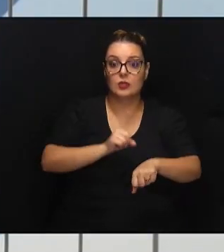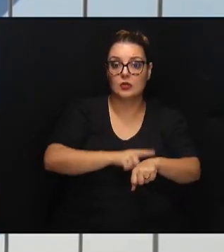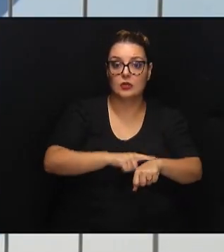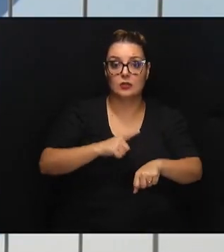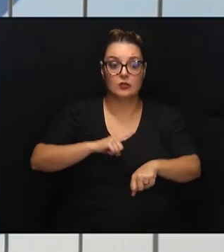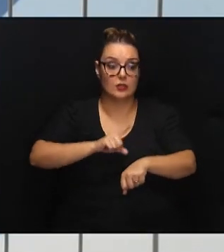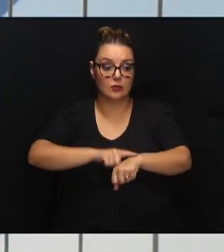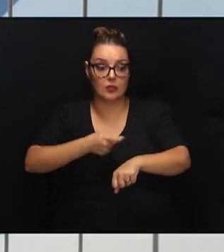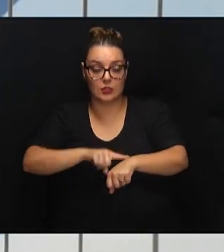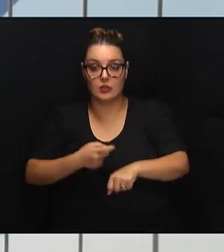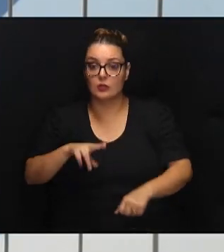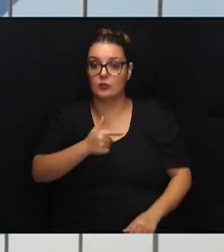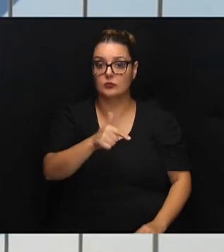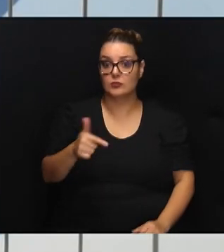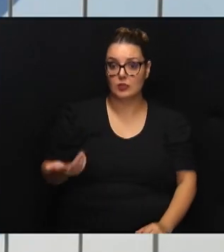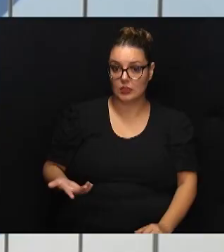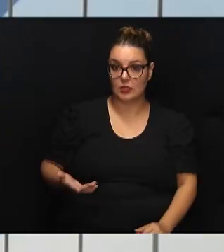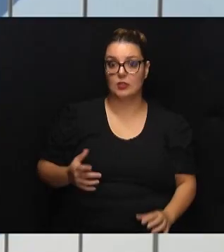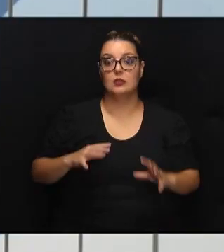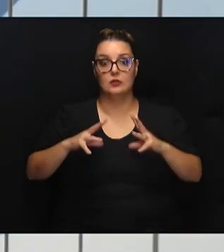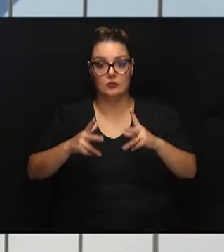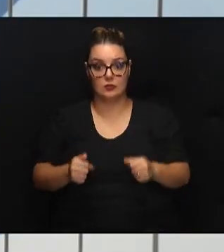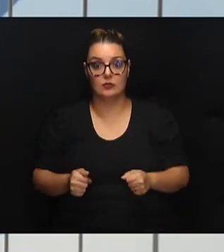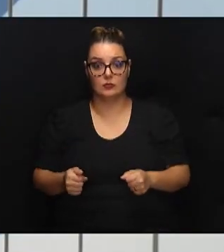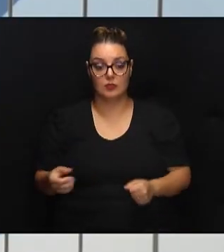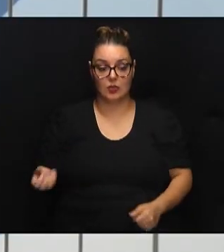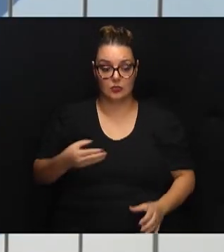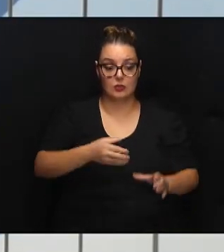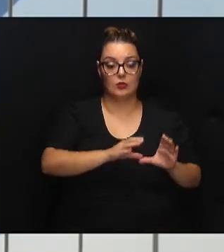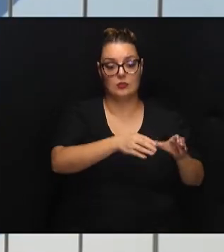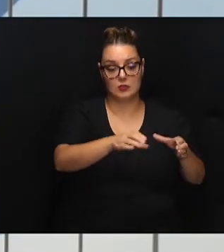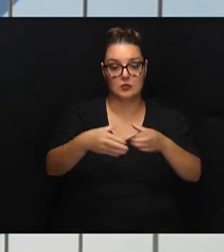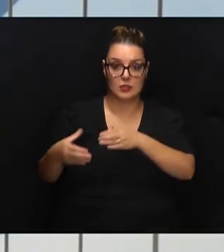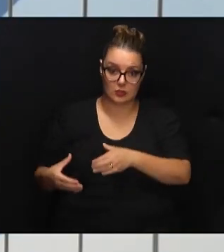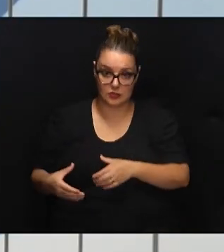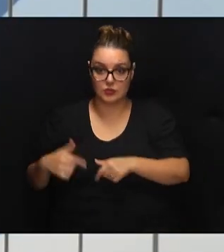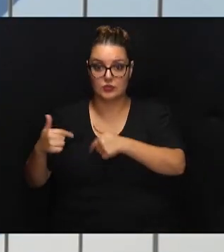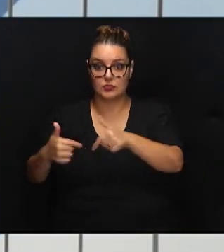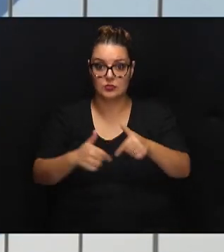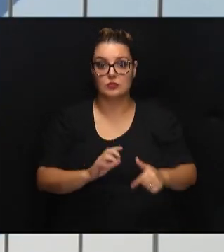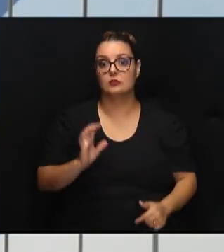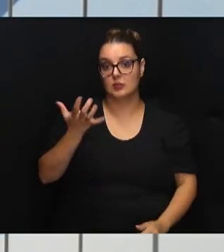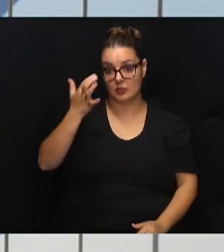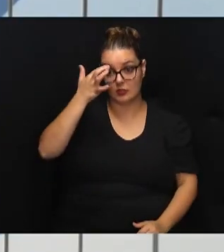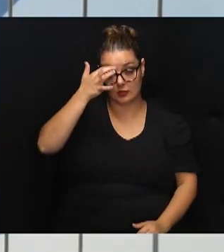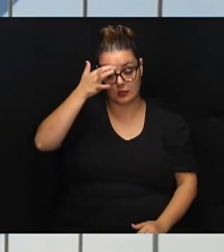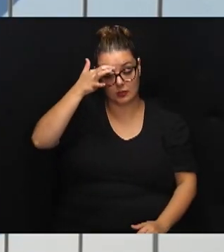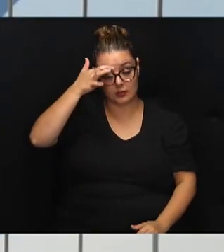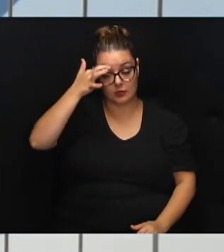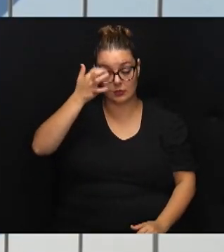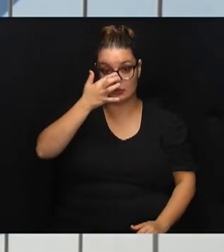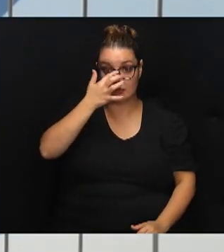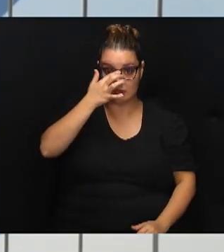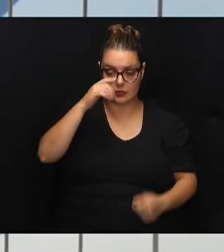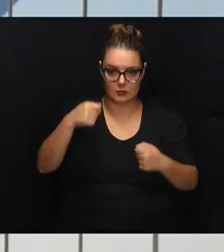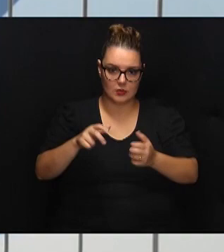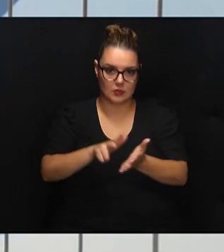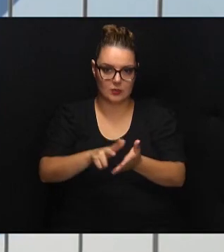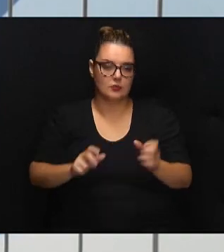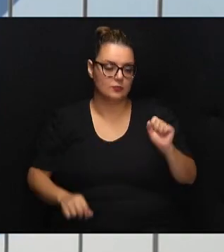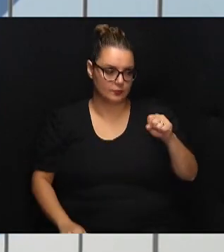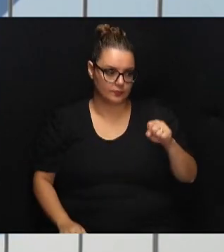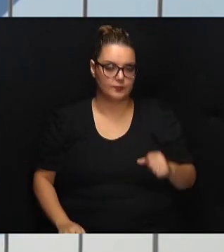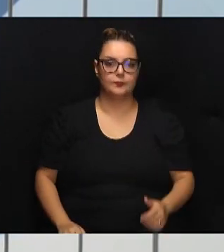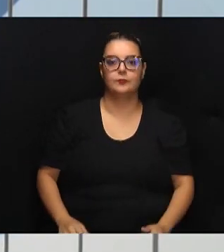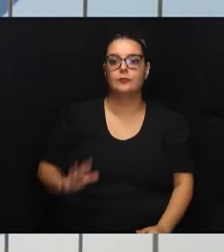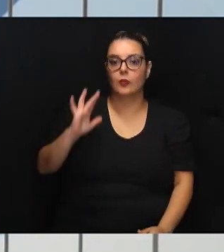extra ou não tenho. Então, são todas novas categorias de trabalho que vão surgindo que precisa regulamentar. E eu acho que